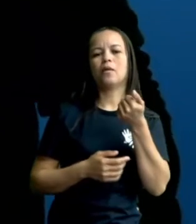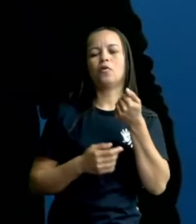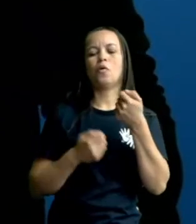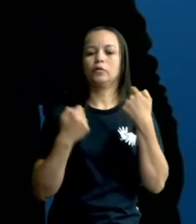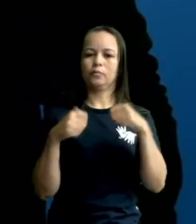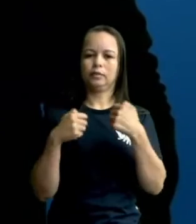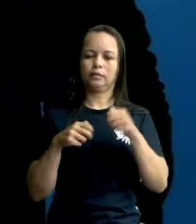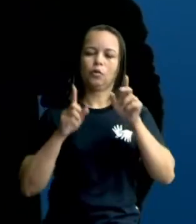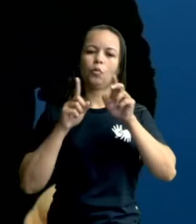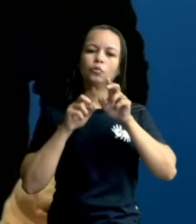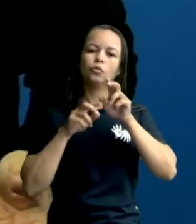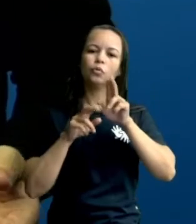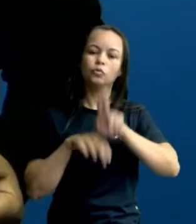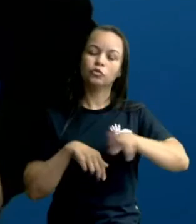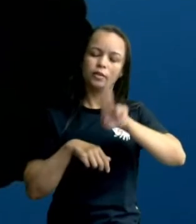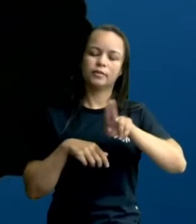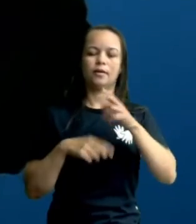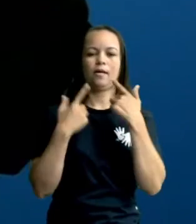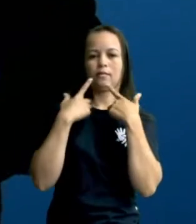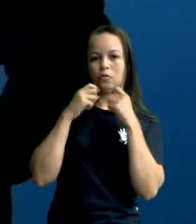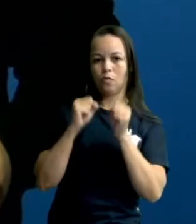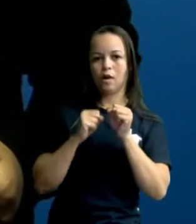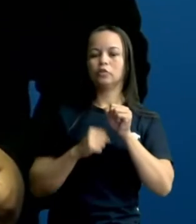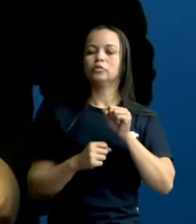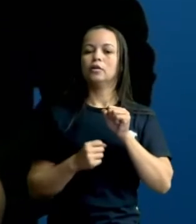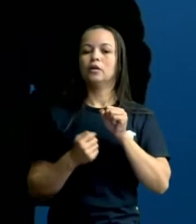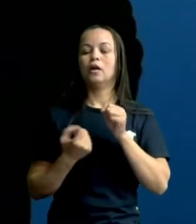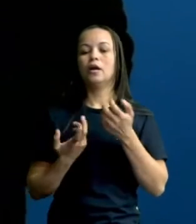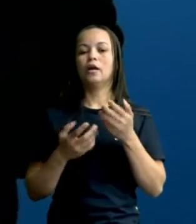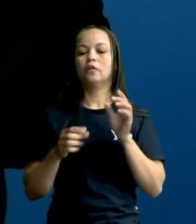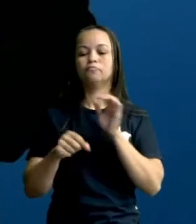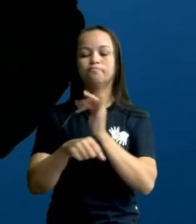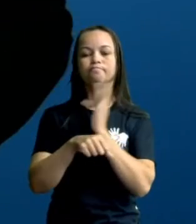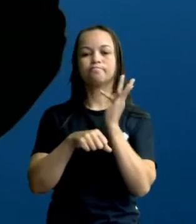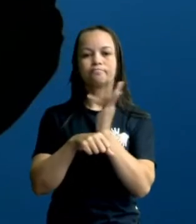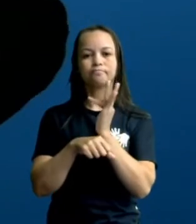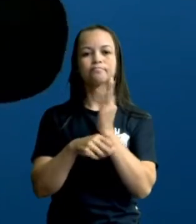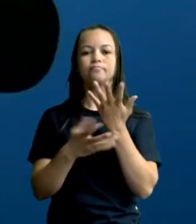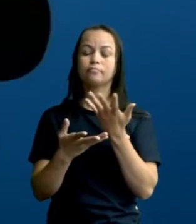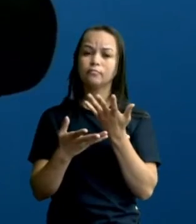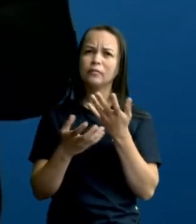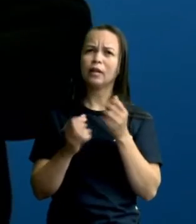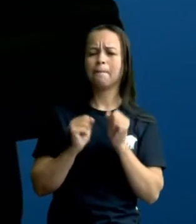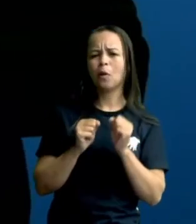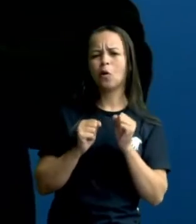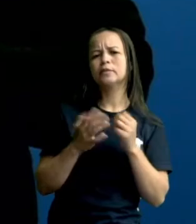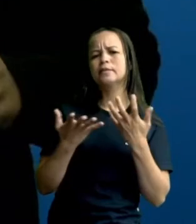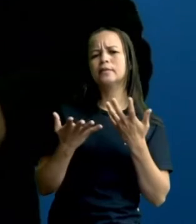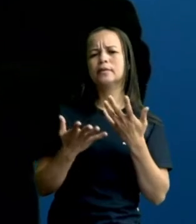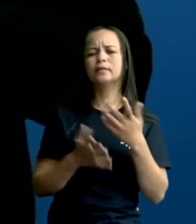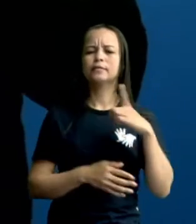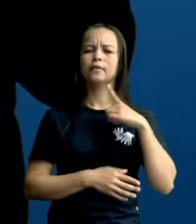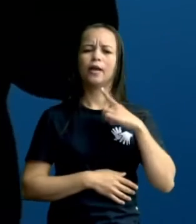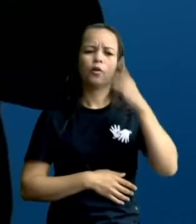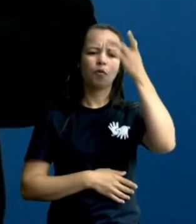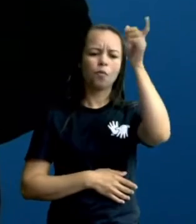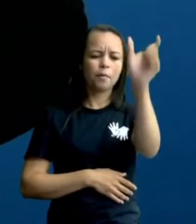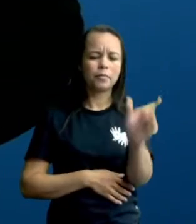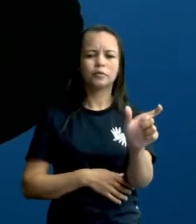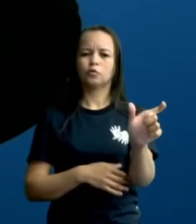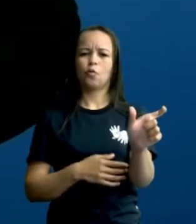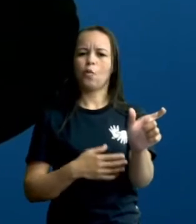linguagem formal. Por quê? Possa ser que ali no meio exista uma pessoa que não seja regional a você, e se